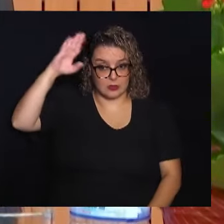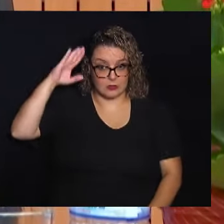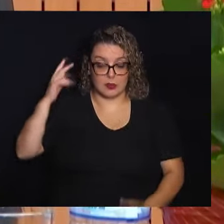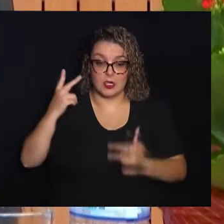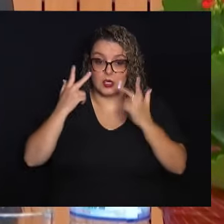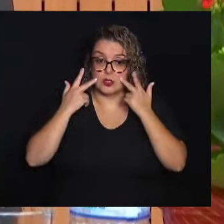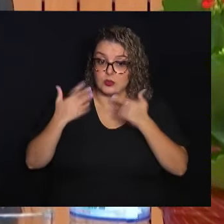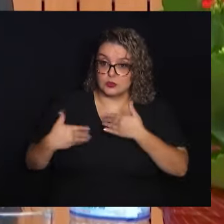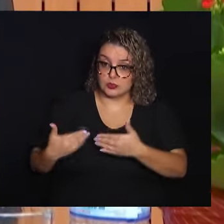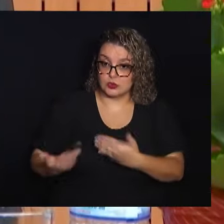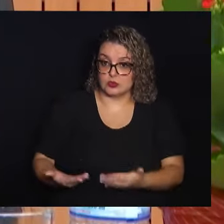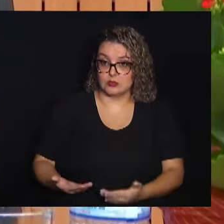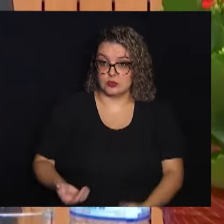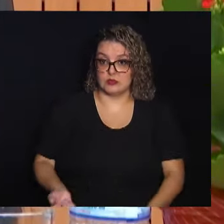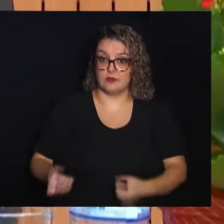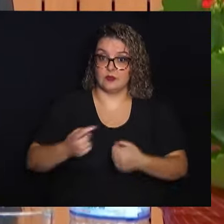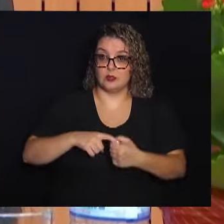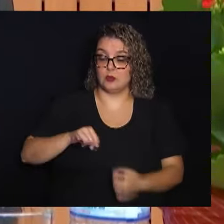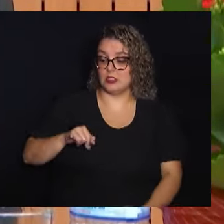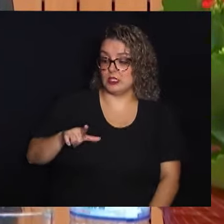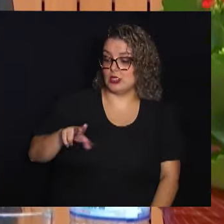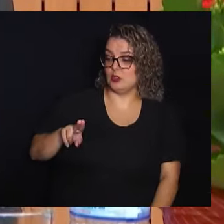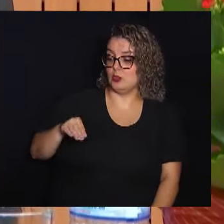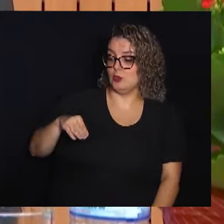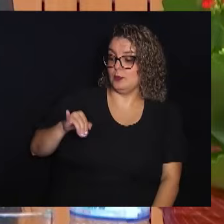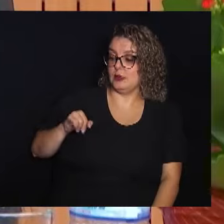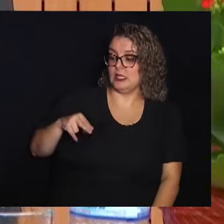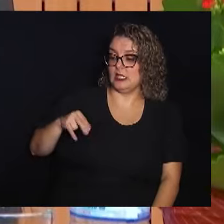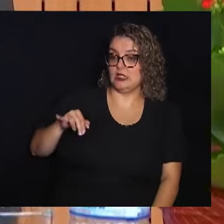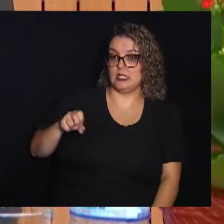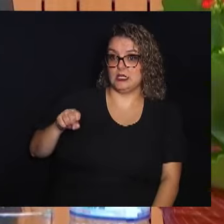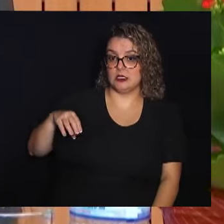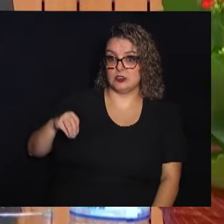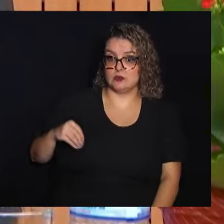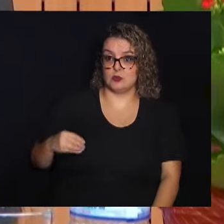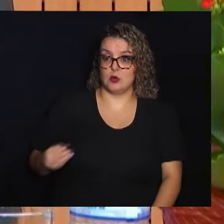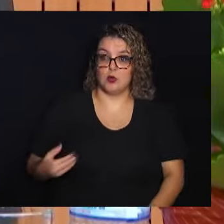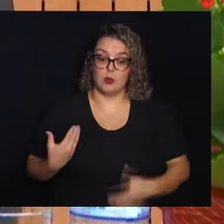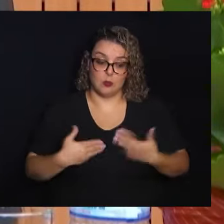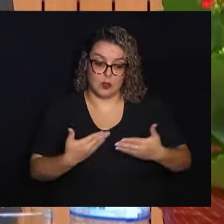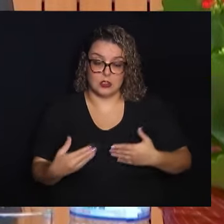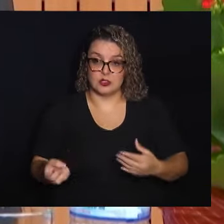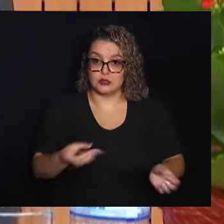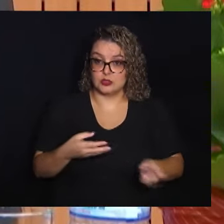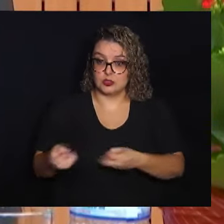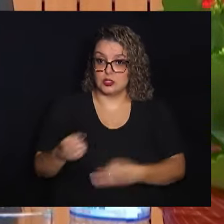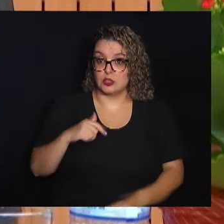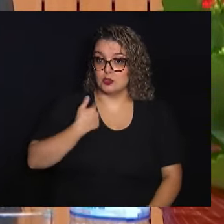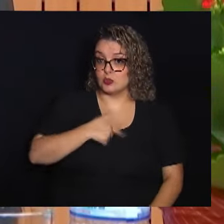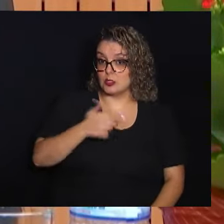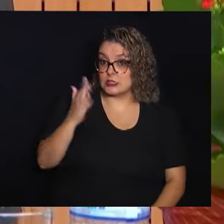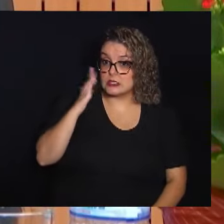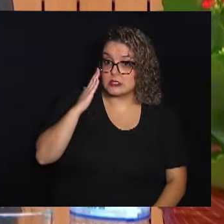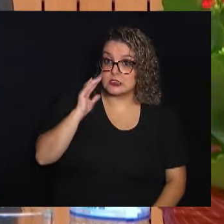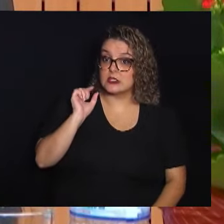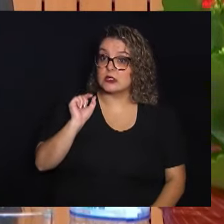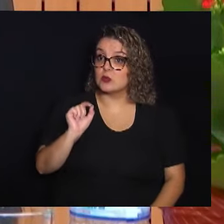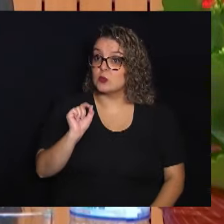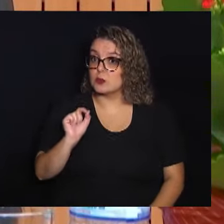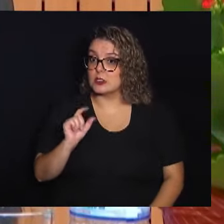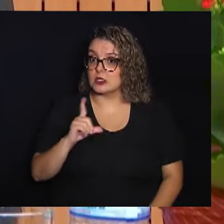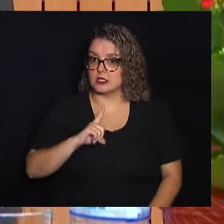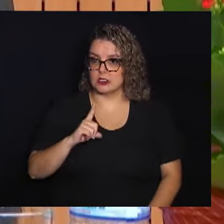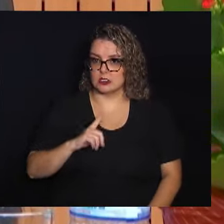comum se a gente retoma ali ao iluminismo ou ao processo de modernidade a gente vai entender que